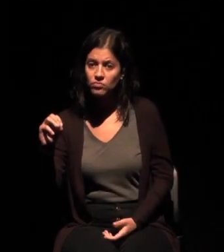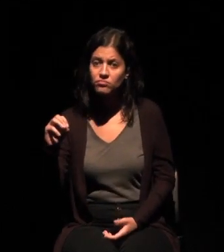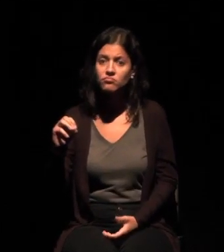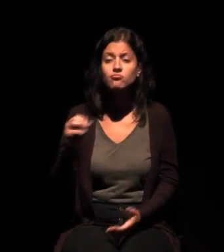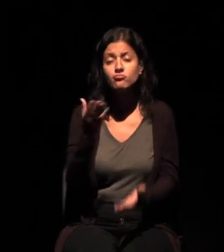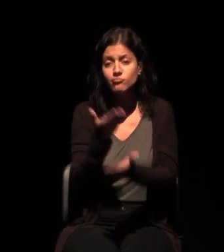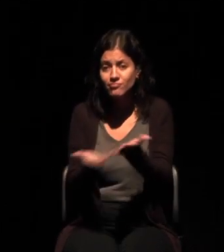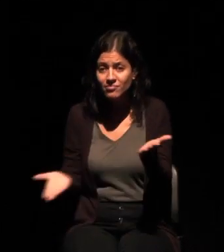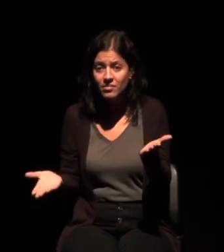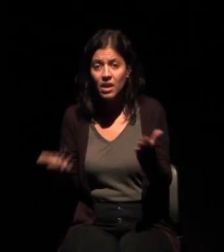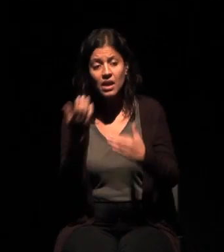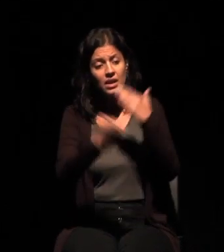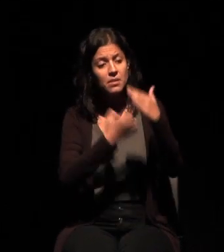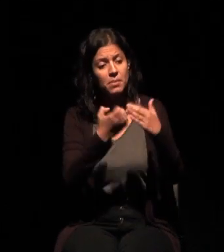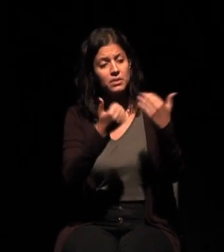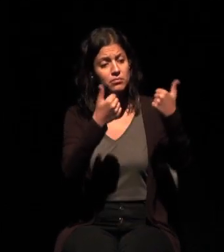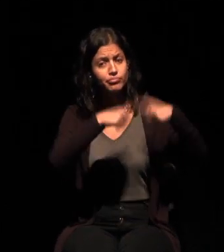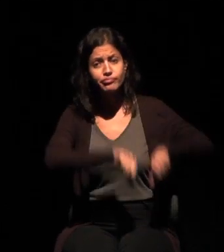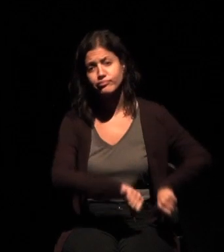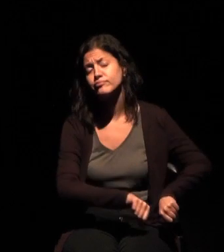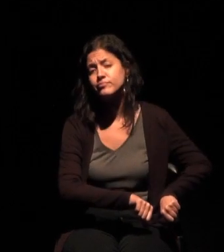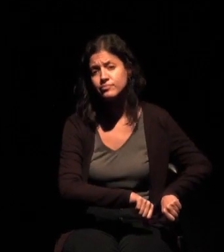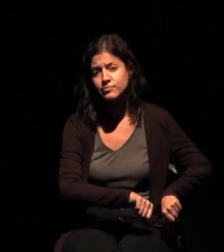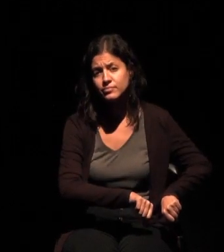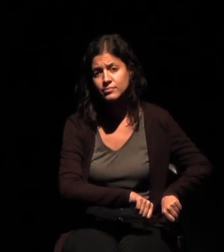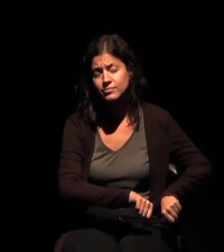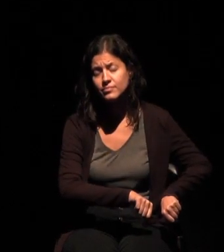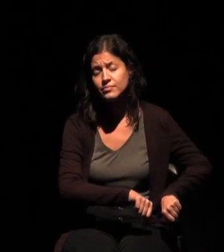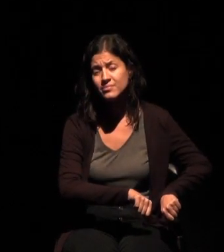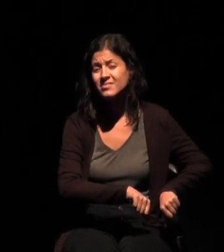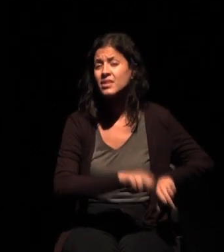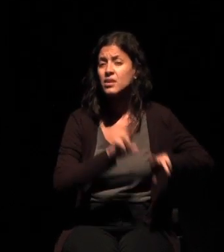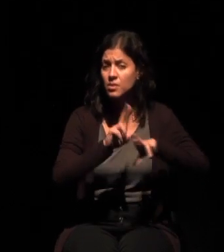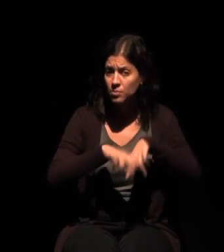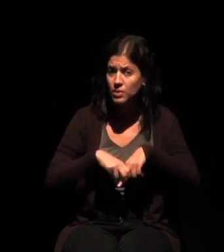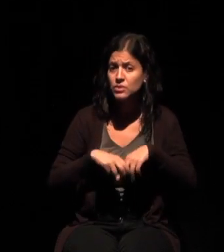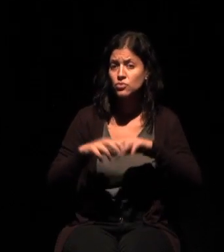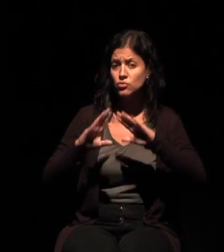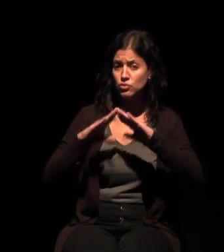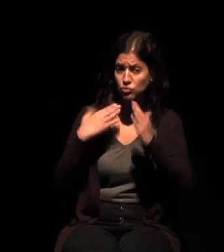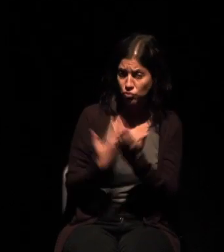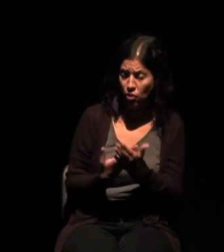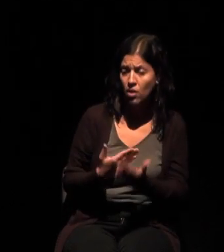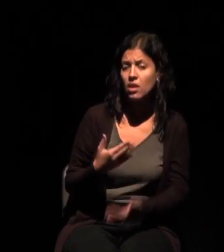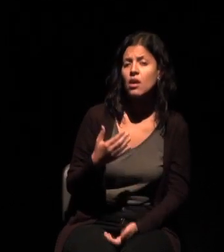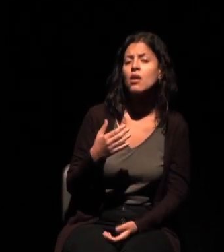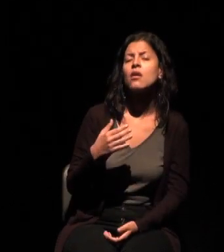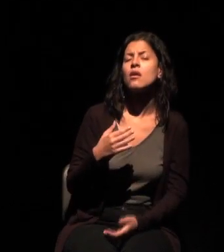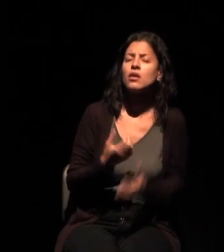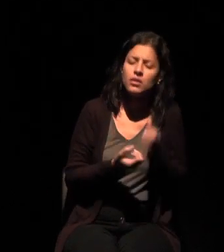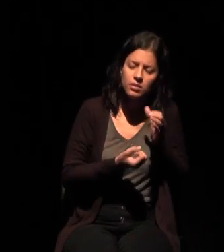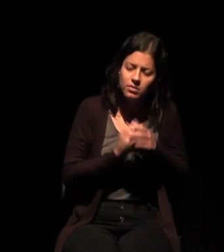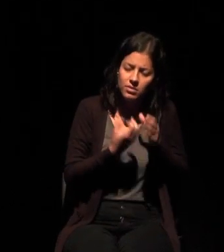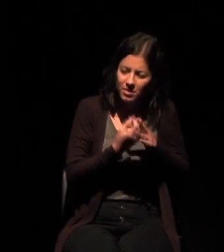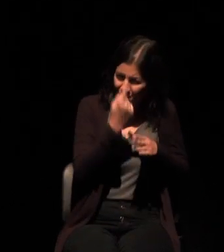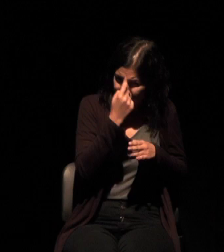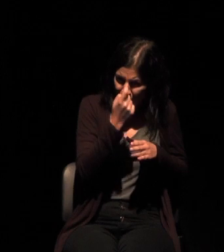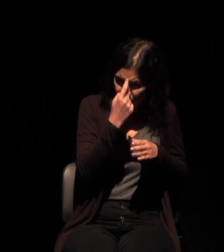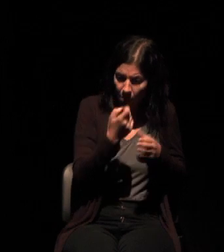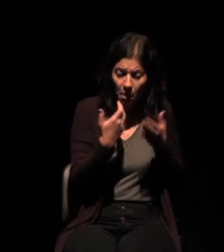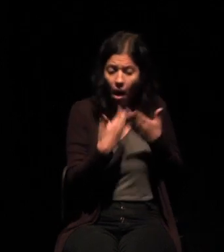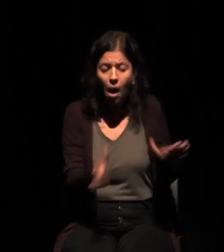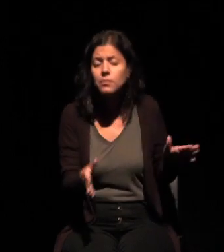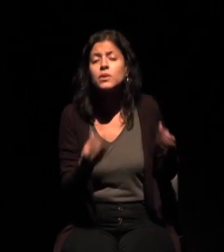destruir nós às vezes com contratos leoninos não é importante nós a escola de startups quando foi criada foi muito criado com o intuito